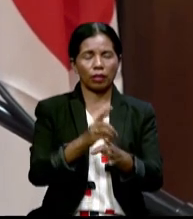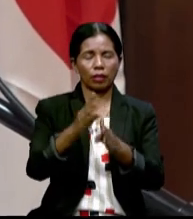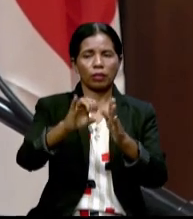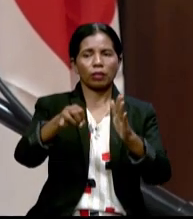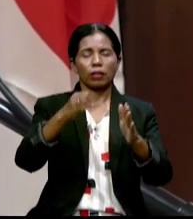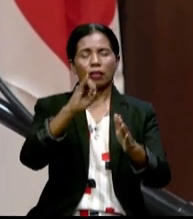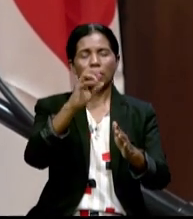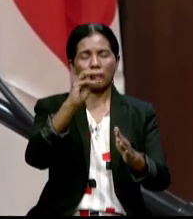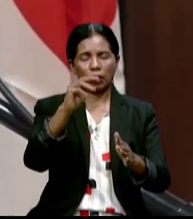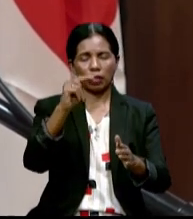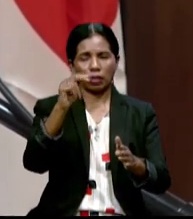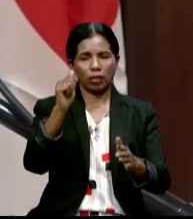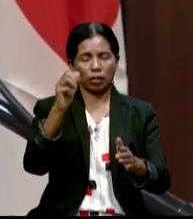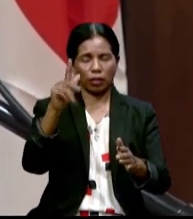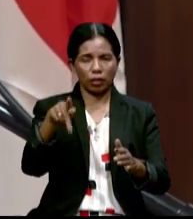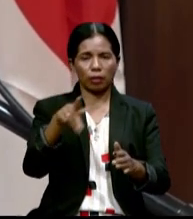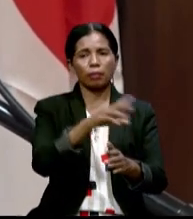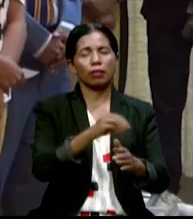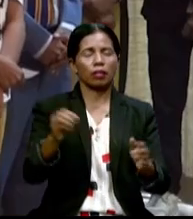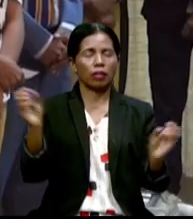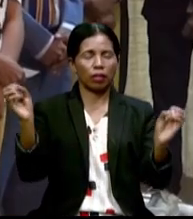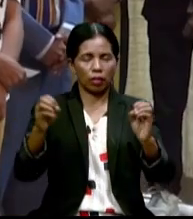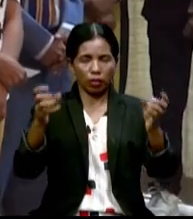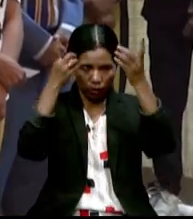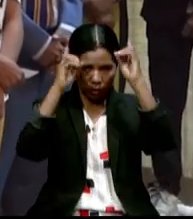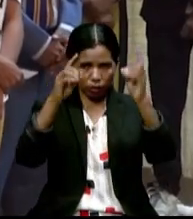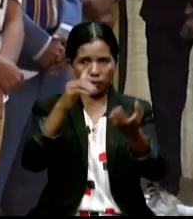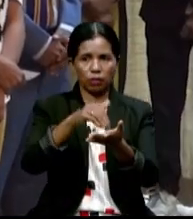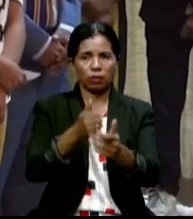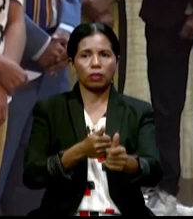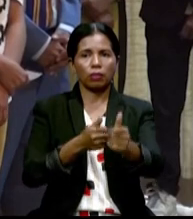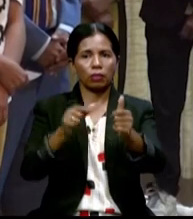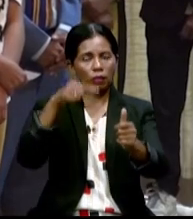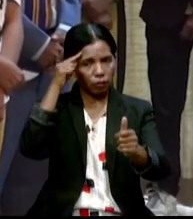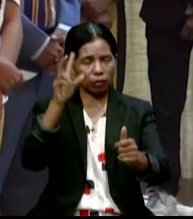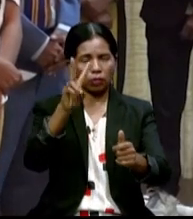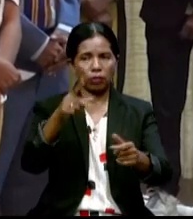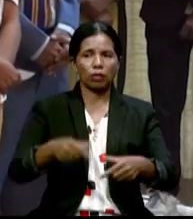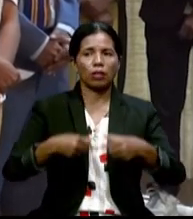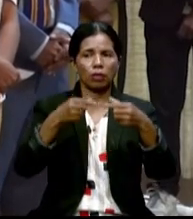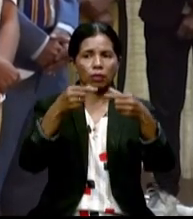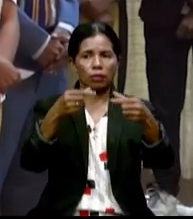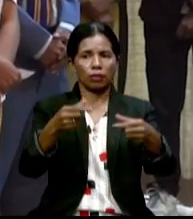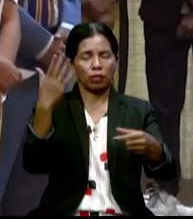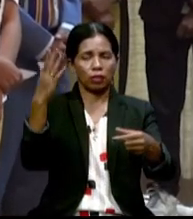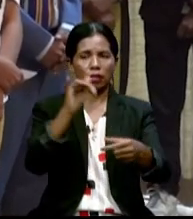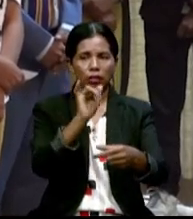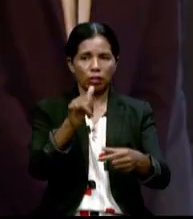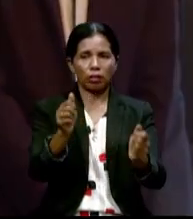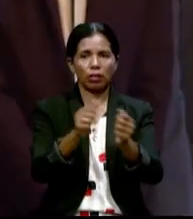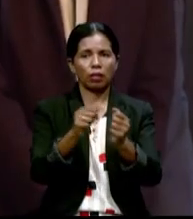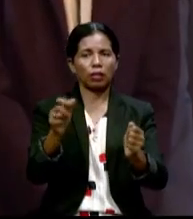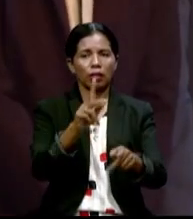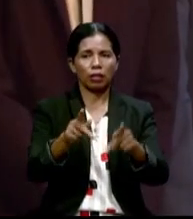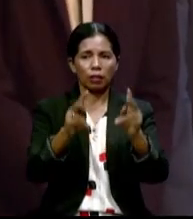Ina Pateten, Benhira Bolseiro Sira la termina estudo do contrato no governo Ruane termina ona ia acordo. Bolseiro